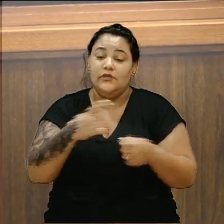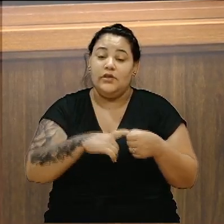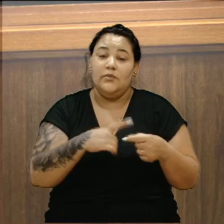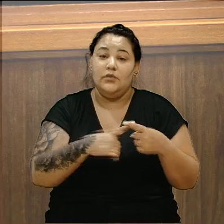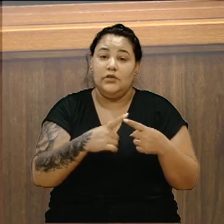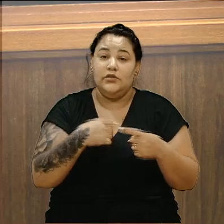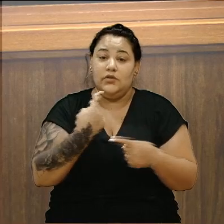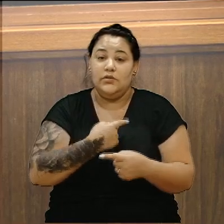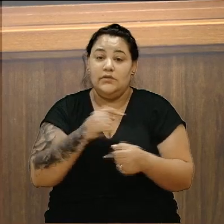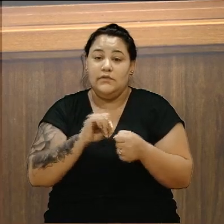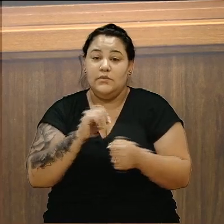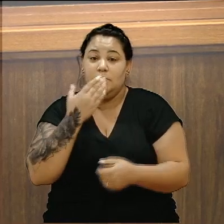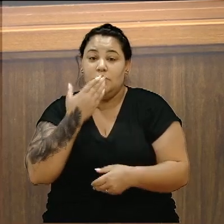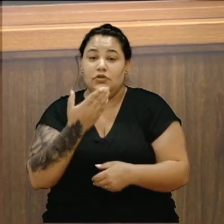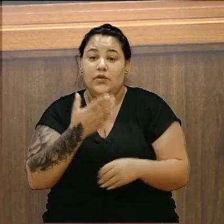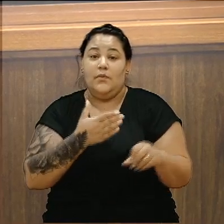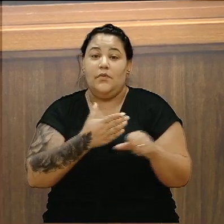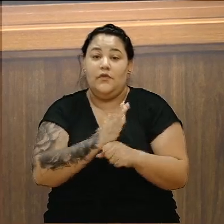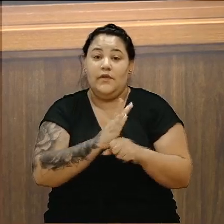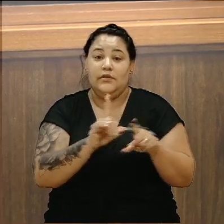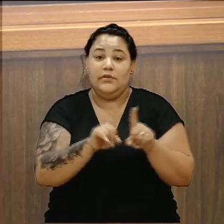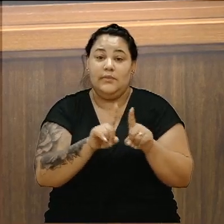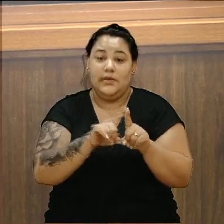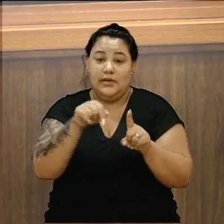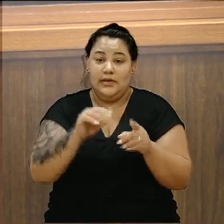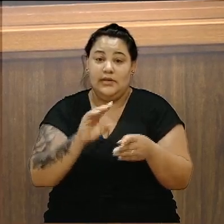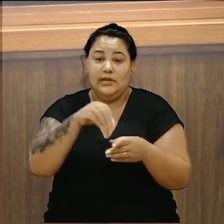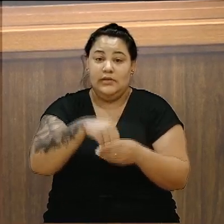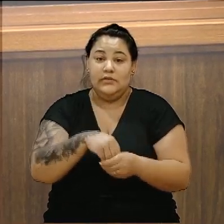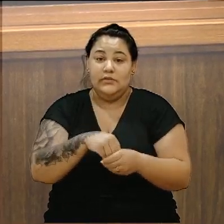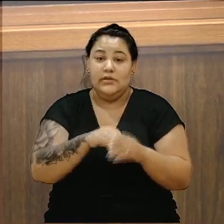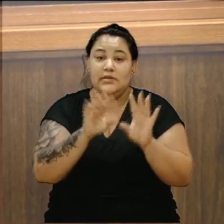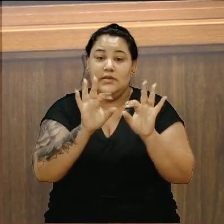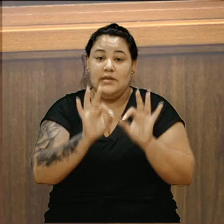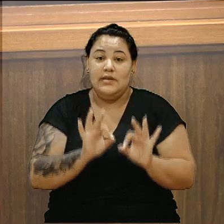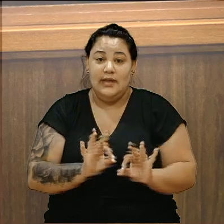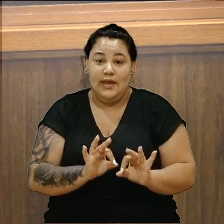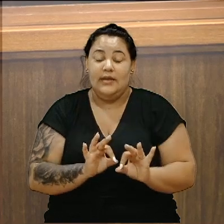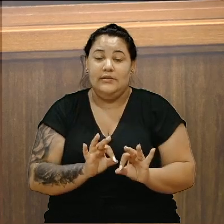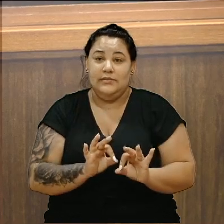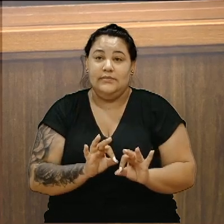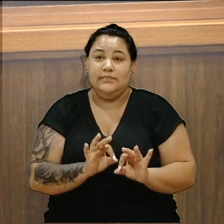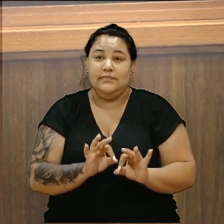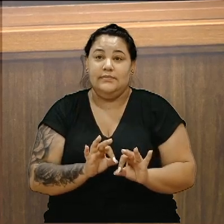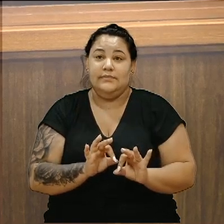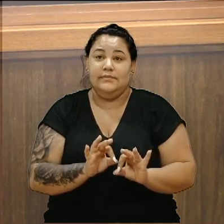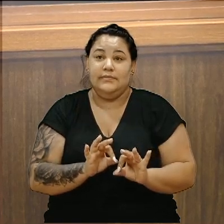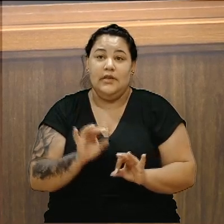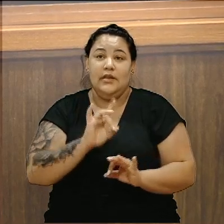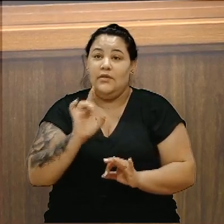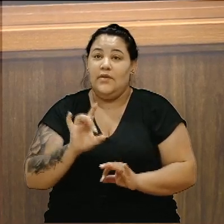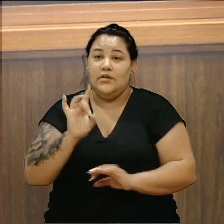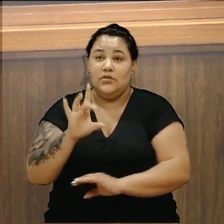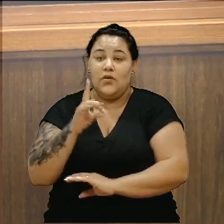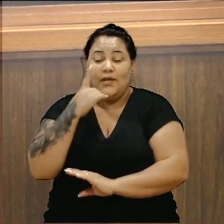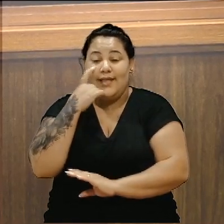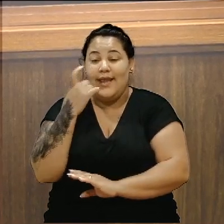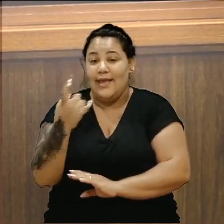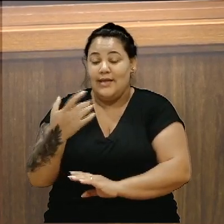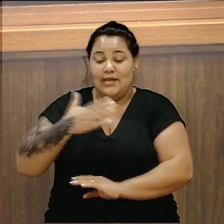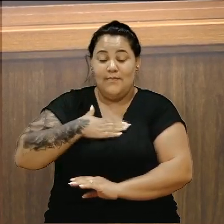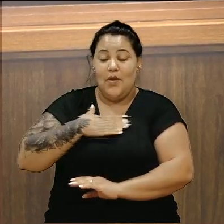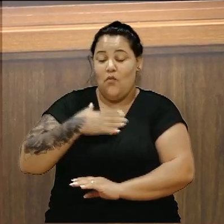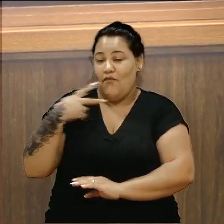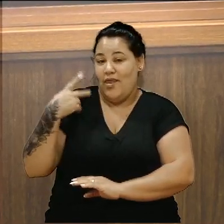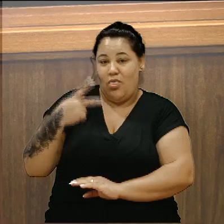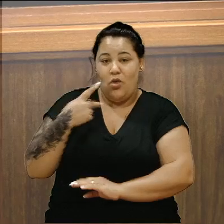esse pedido e que ele for aprovado nessa casa, essas questões deixam de ser de interesse só dessa vereadora e